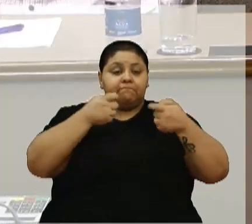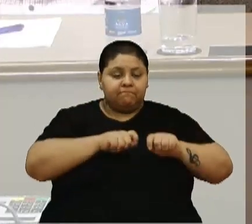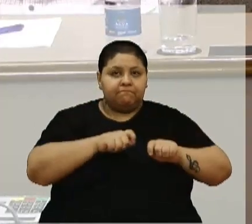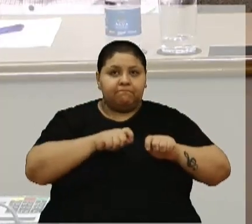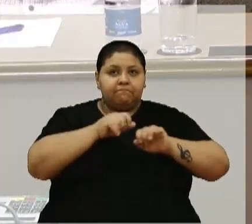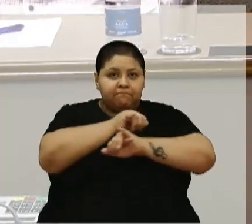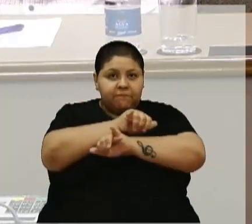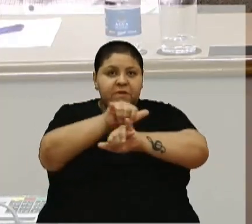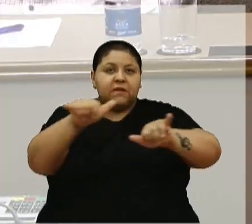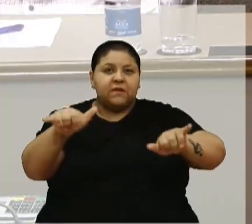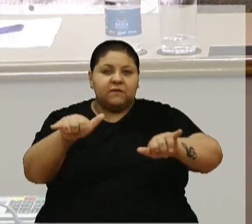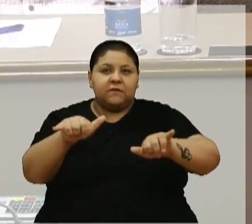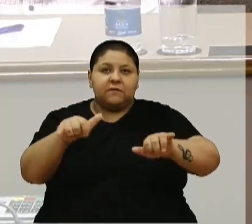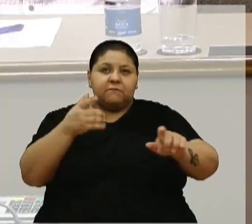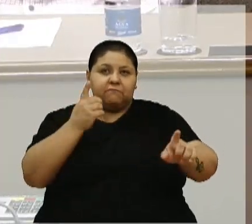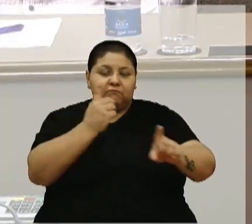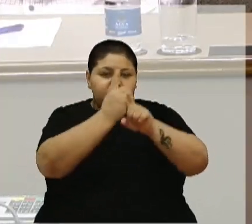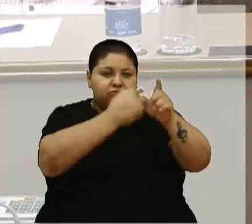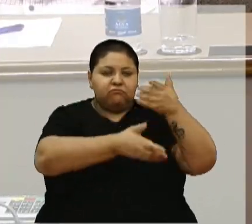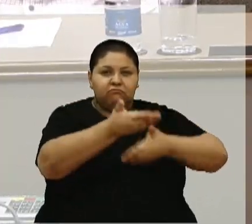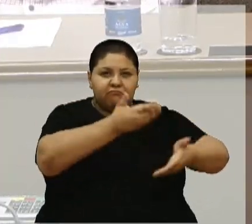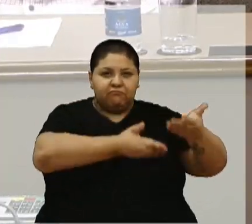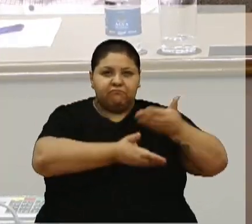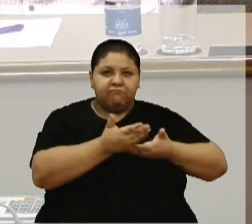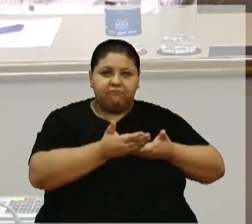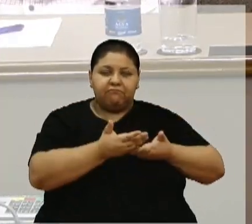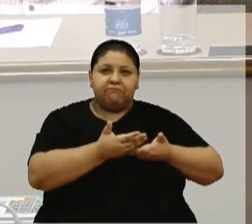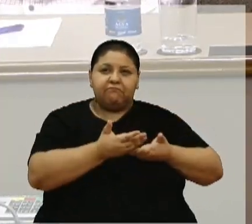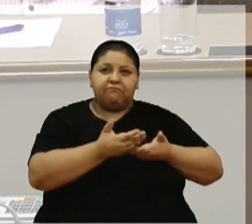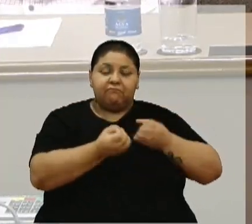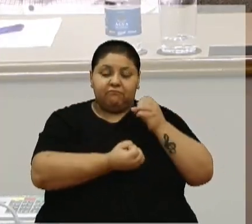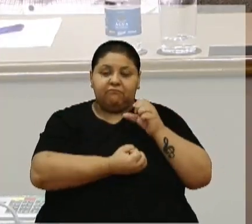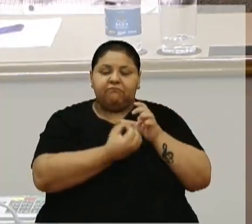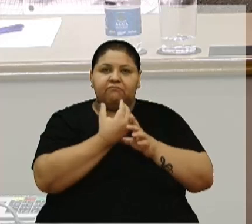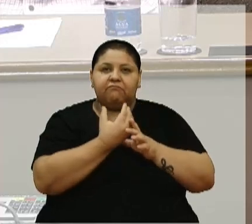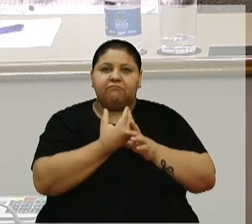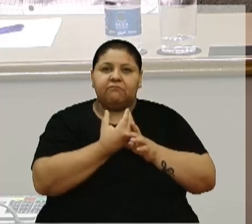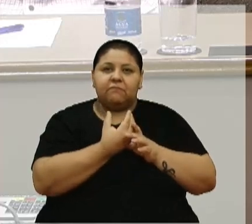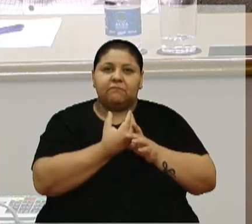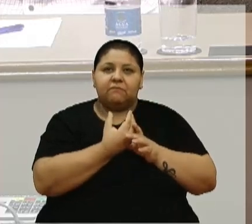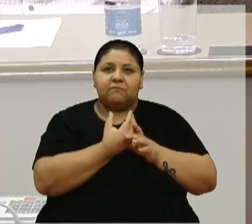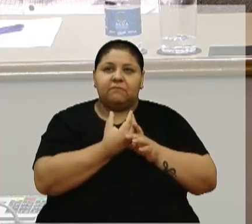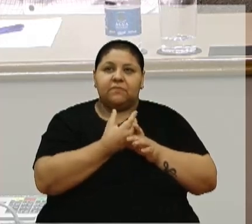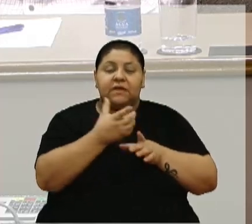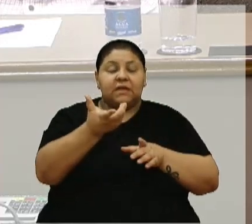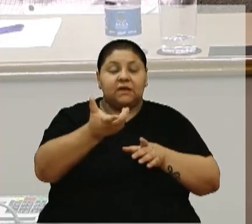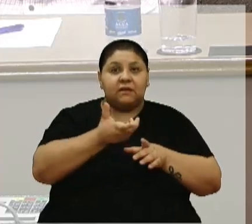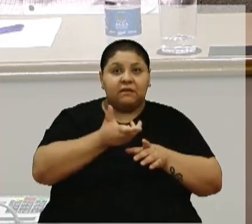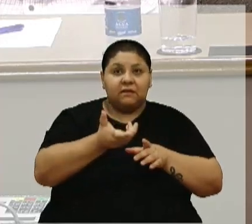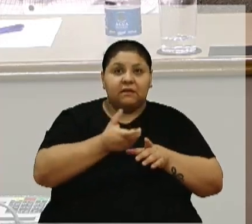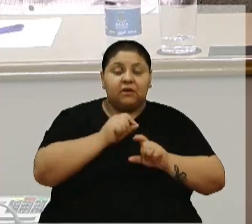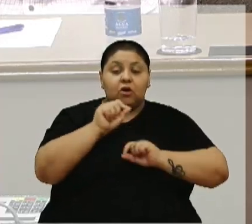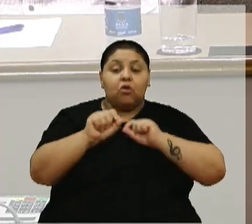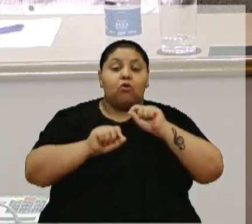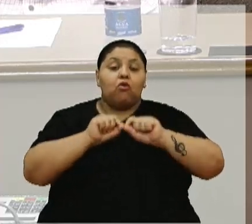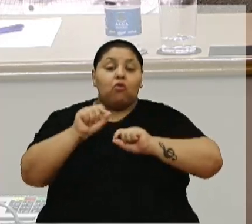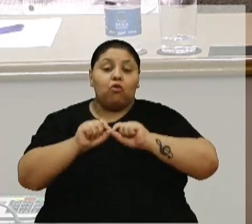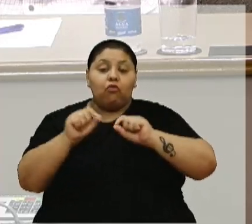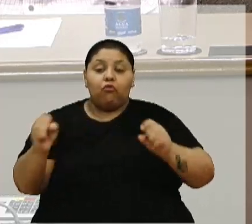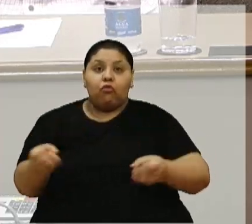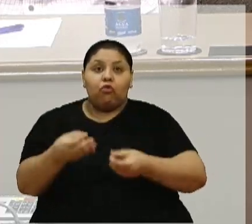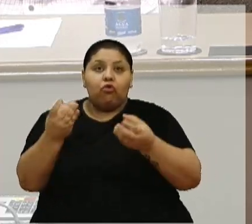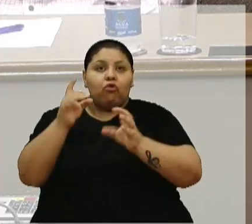publicidade aos sintomas, diagnósticos e tratamentos, é imperiosa a criação que ora se pretende, o qual deve ser